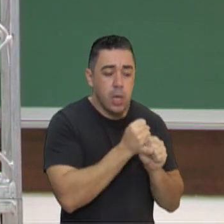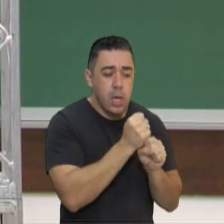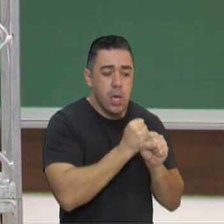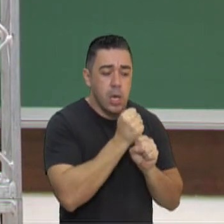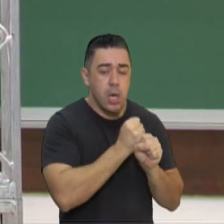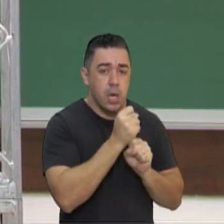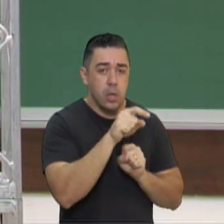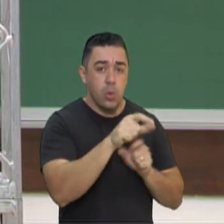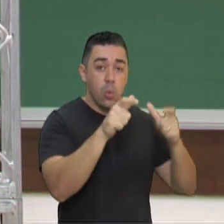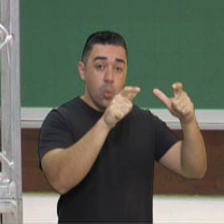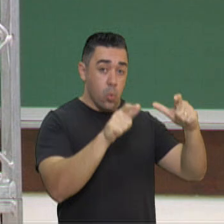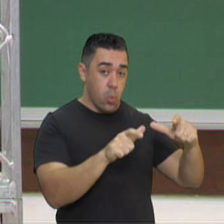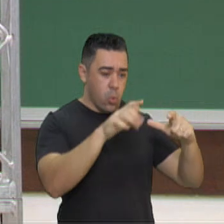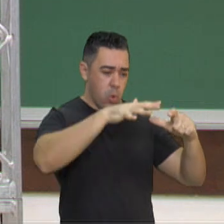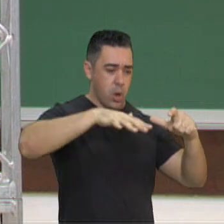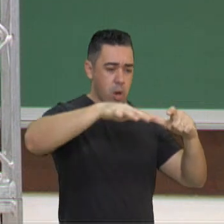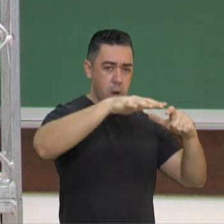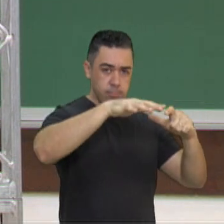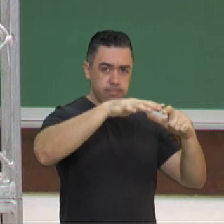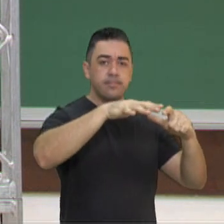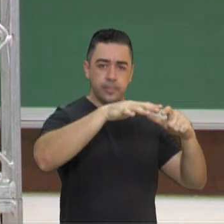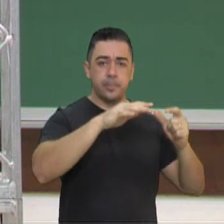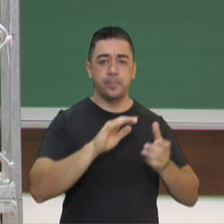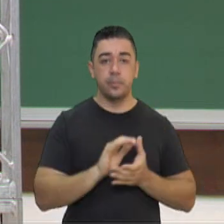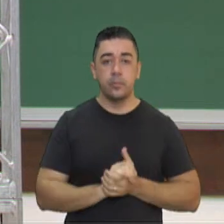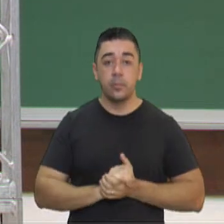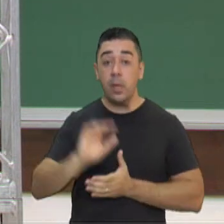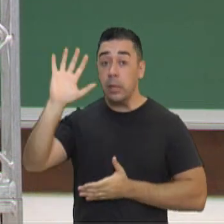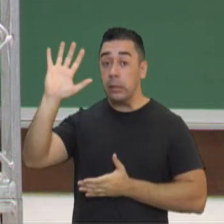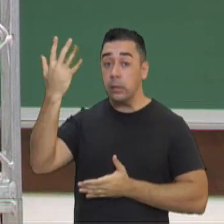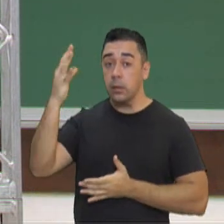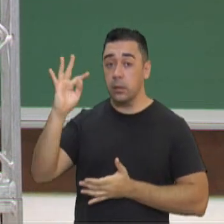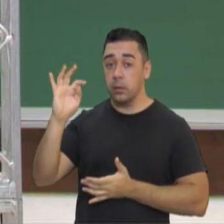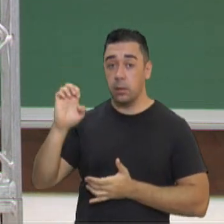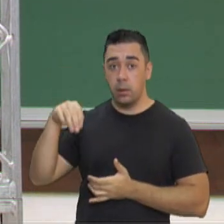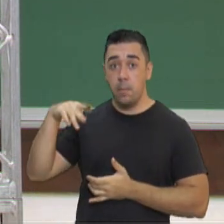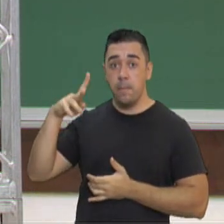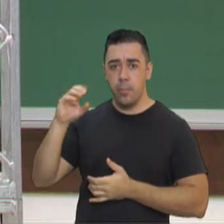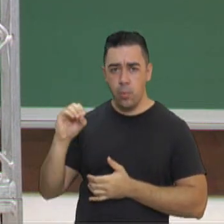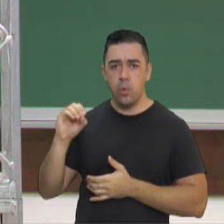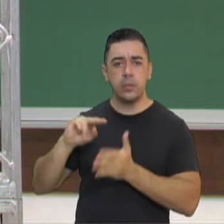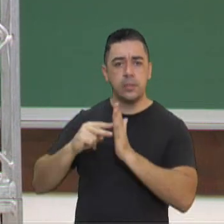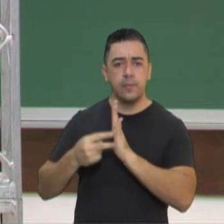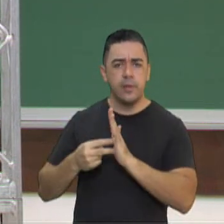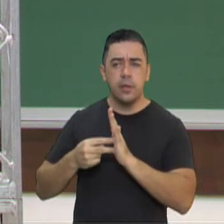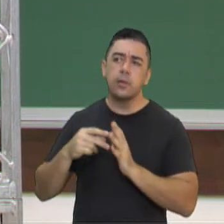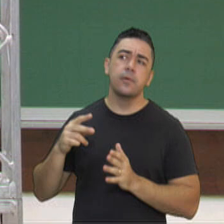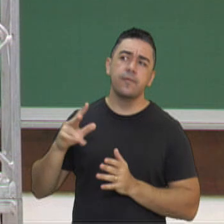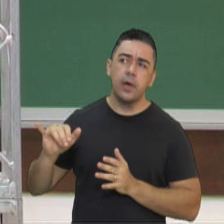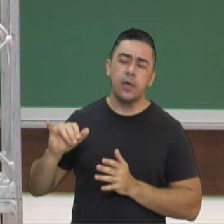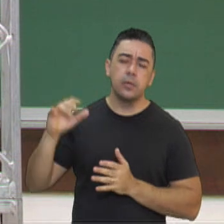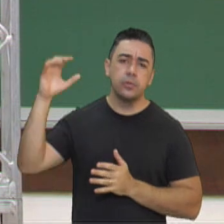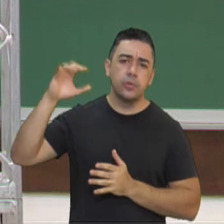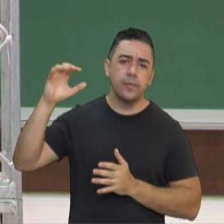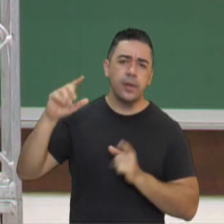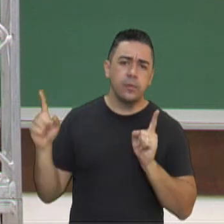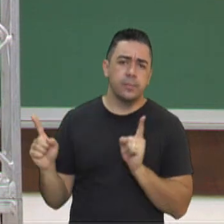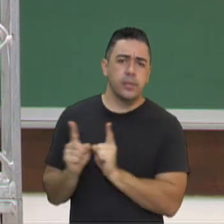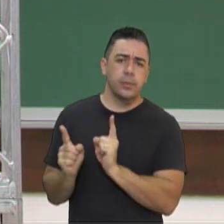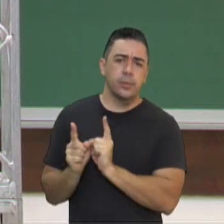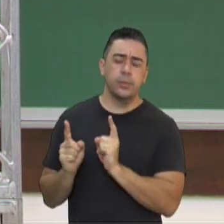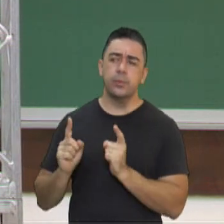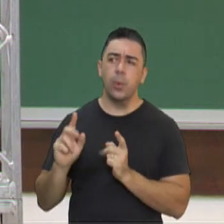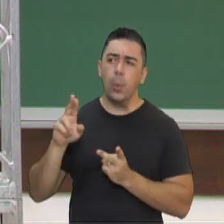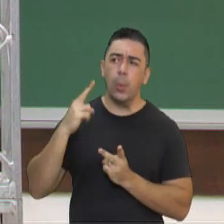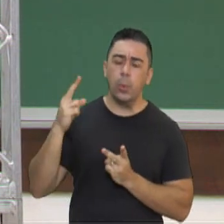anos sobre aquela região. Quando a gente fala em tempo, são as condições atmosféricas de um espaço de tempo mais curto,